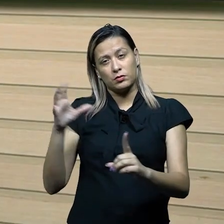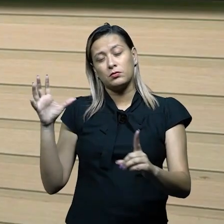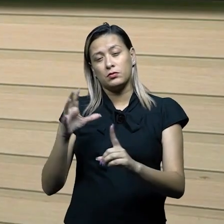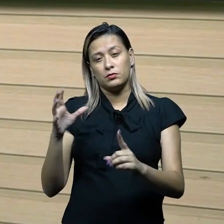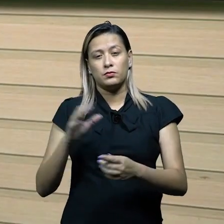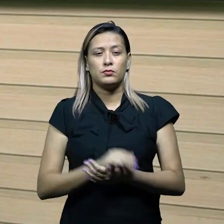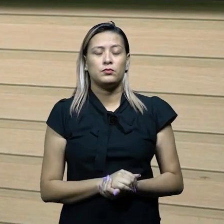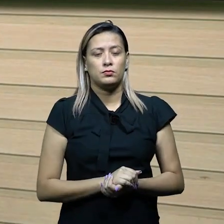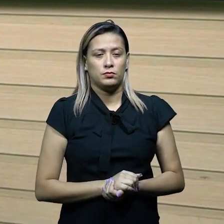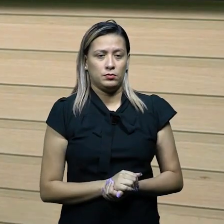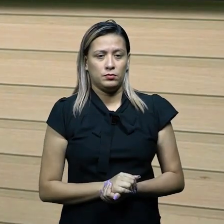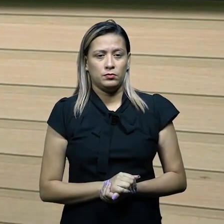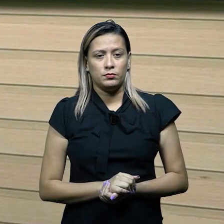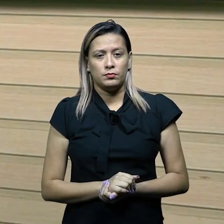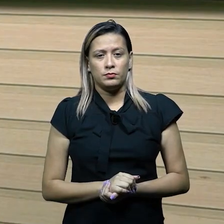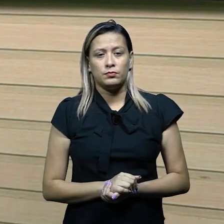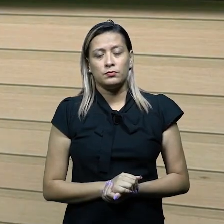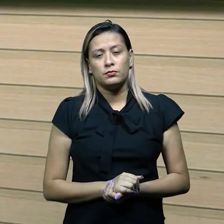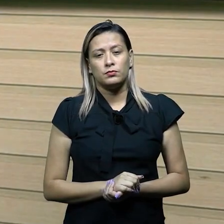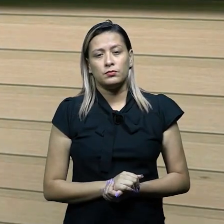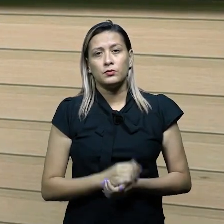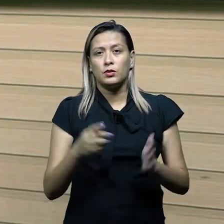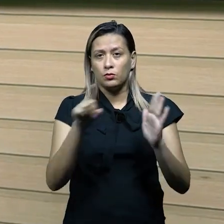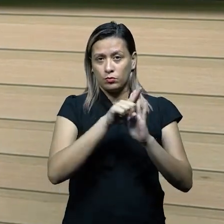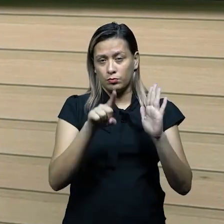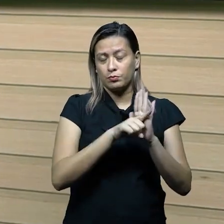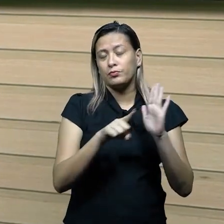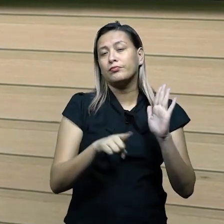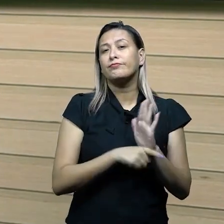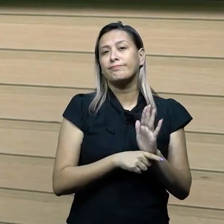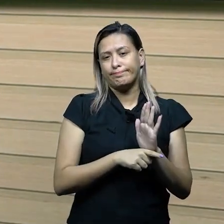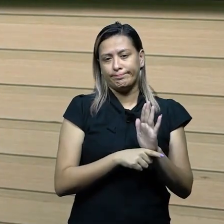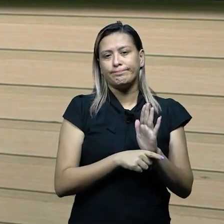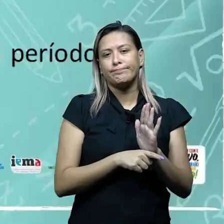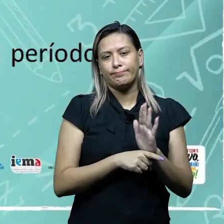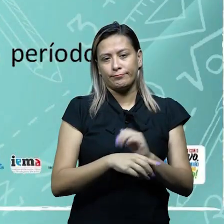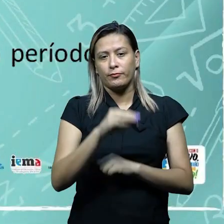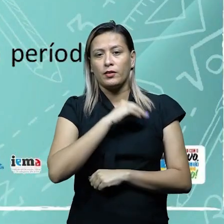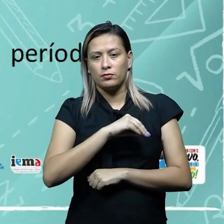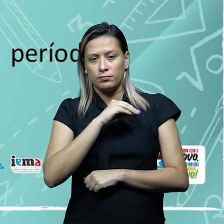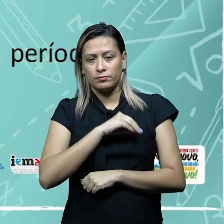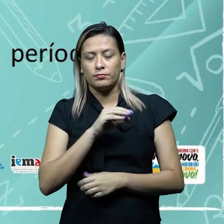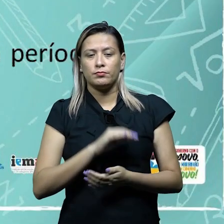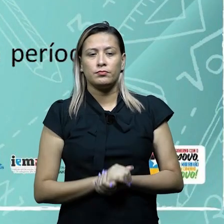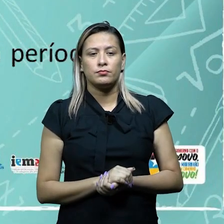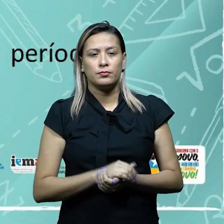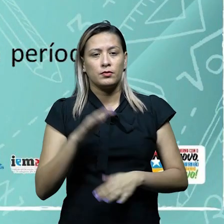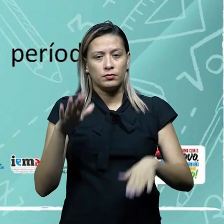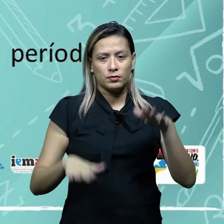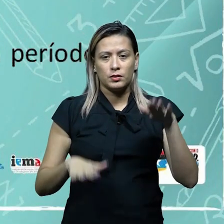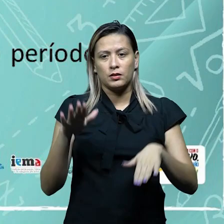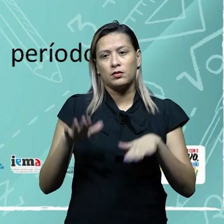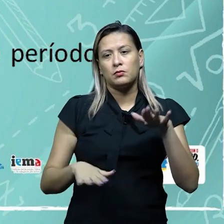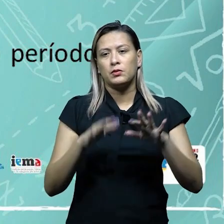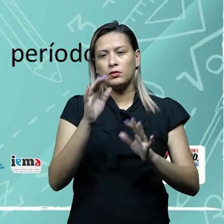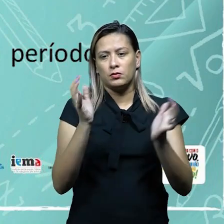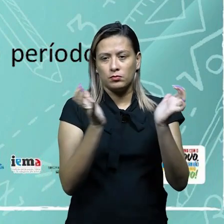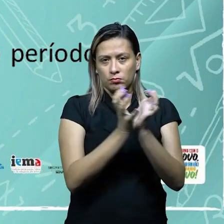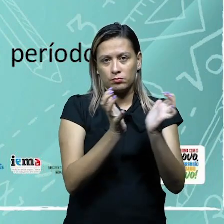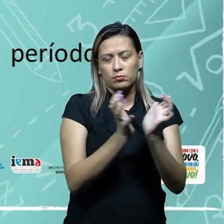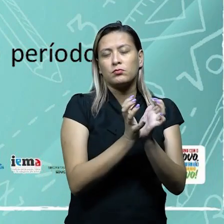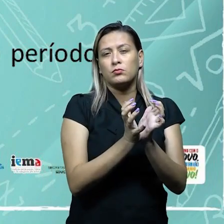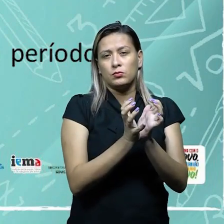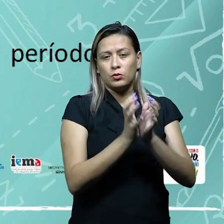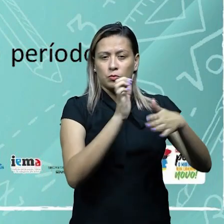vão influenciar diretamente nessa questão do plano de cargos e salário. Vamos lá. Dependendo do porte da organização, poderá